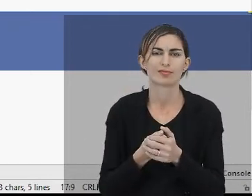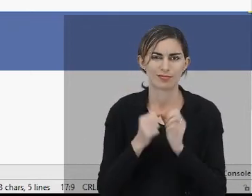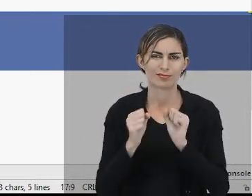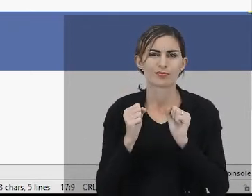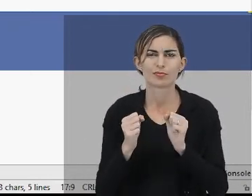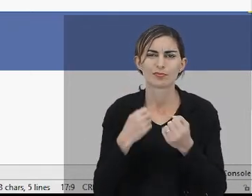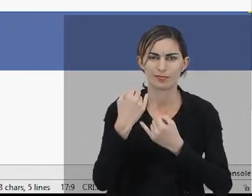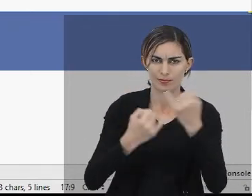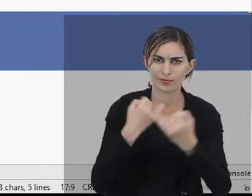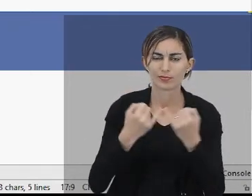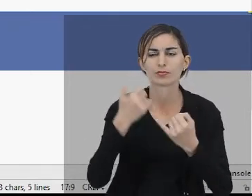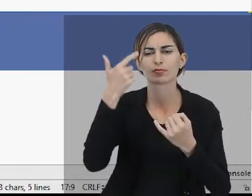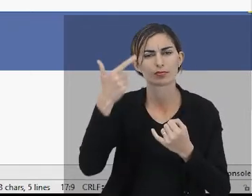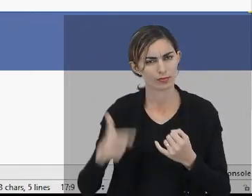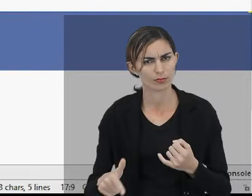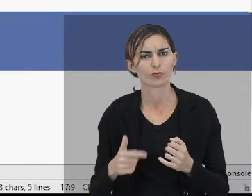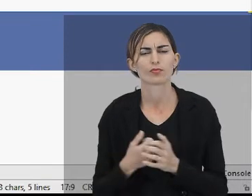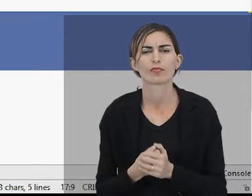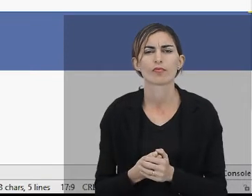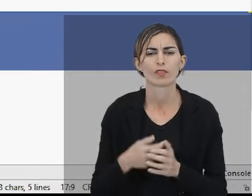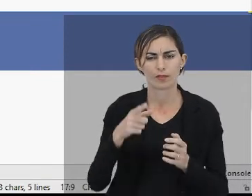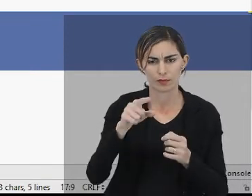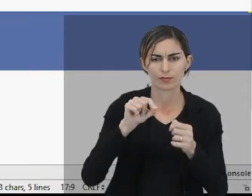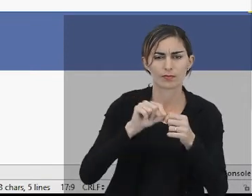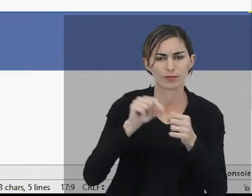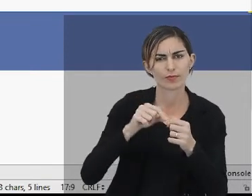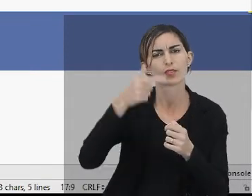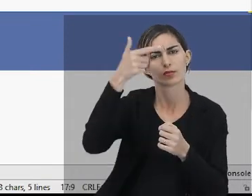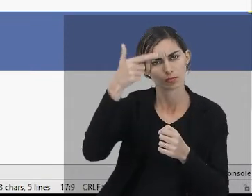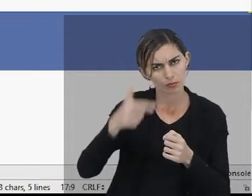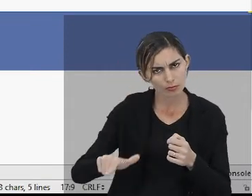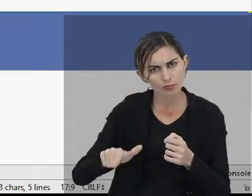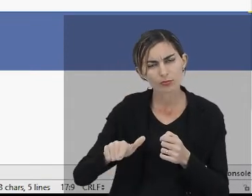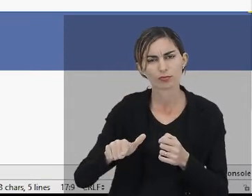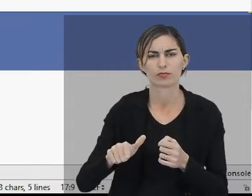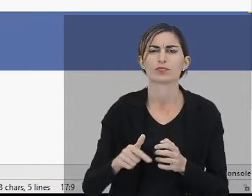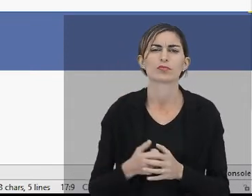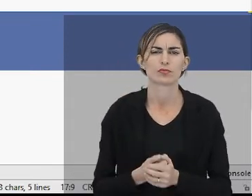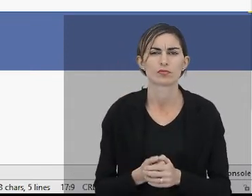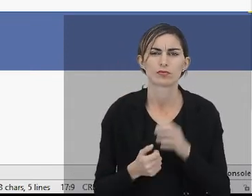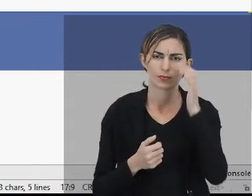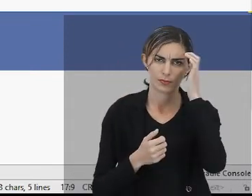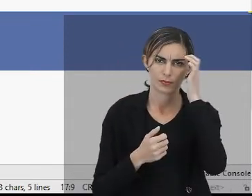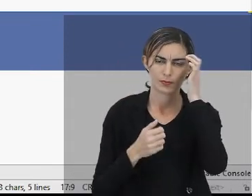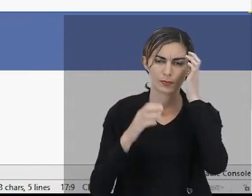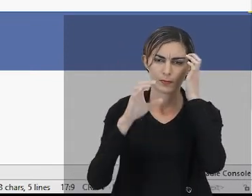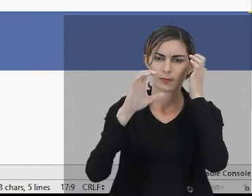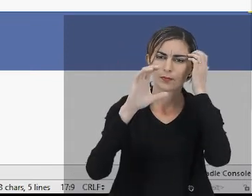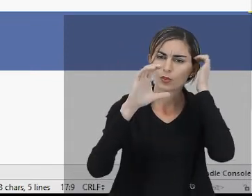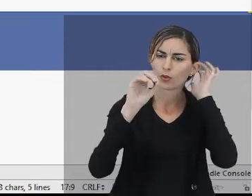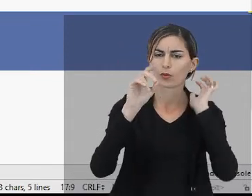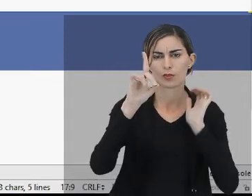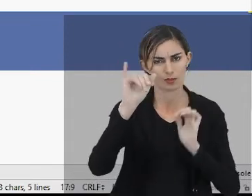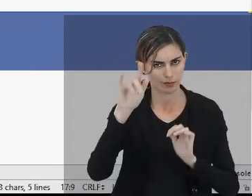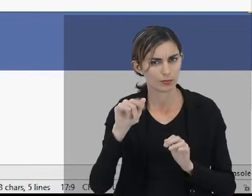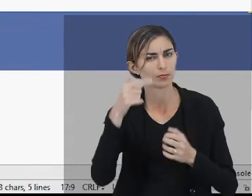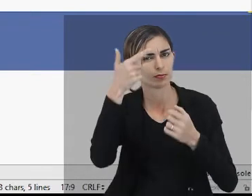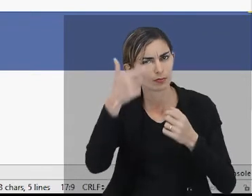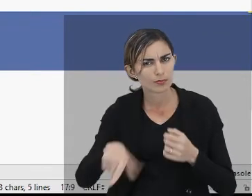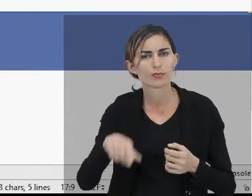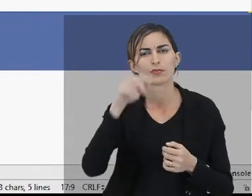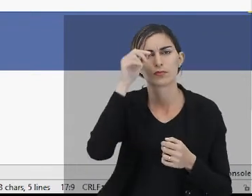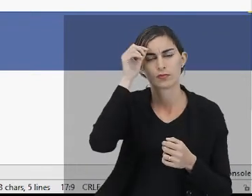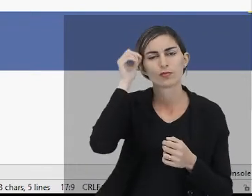decidir jogar novamente. Então, você vai repetir aquele código por